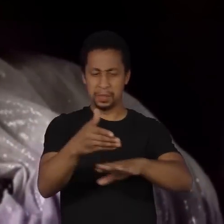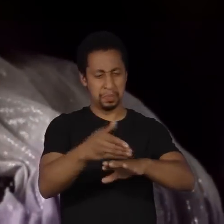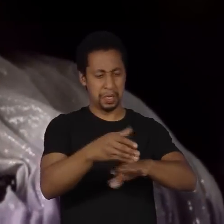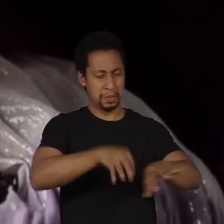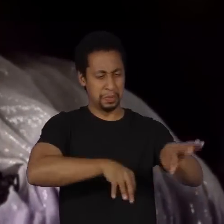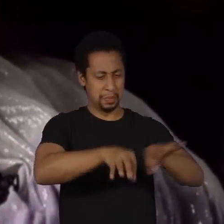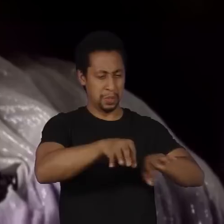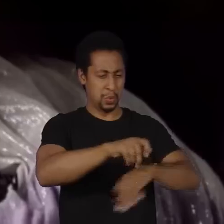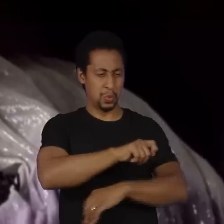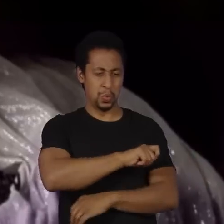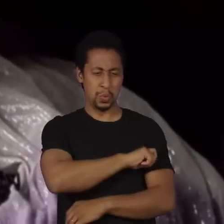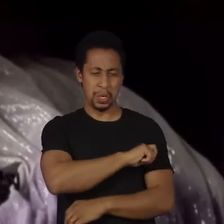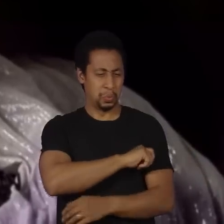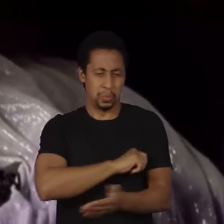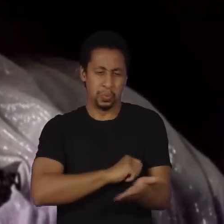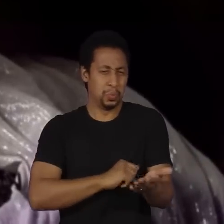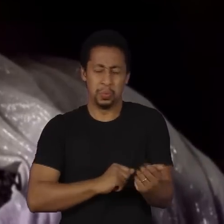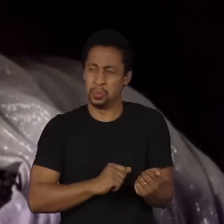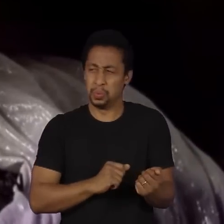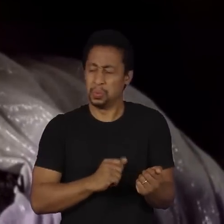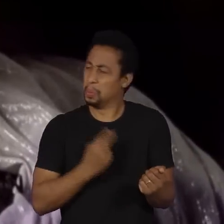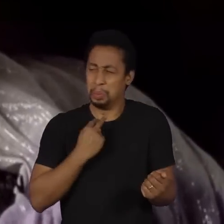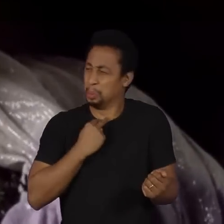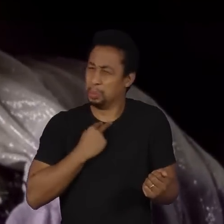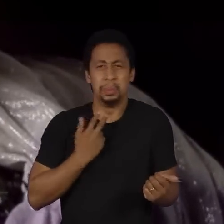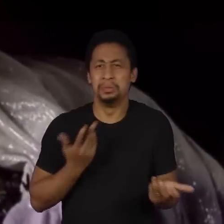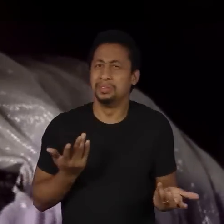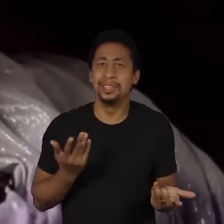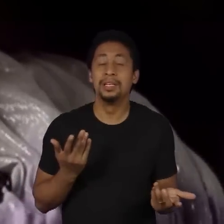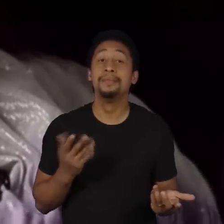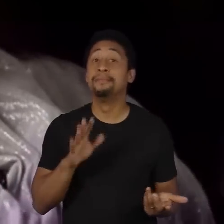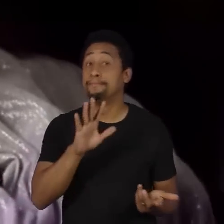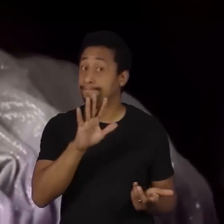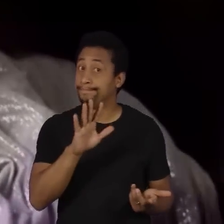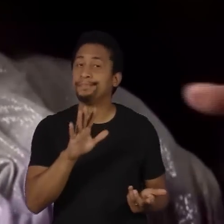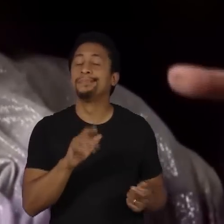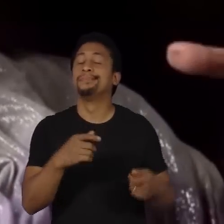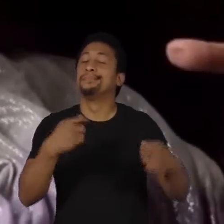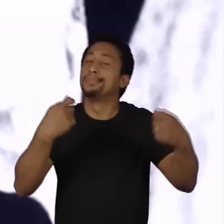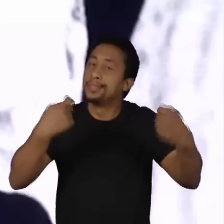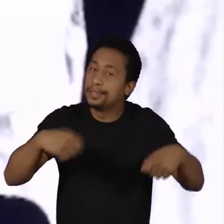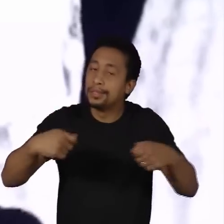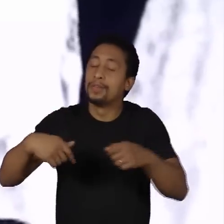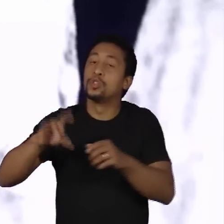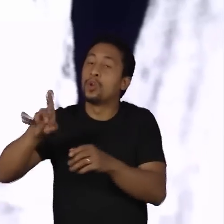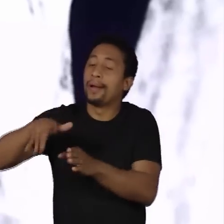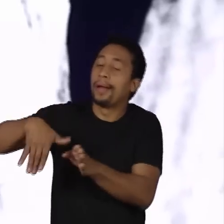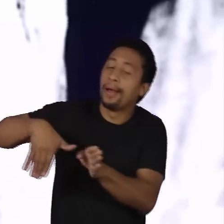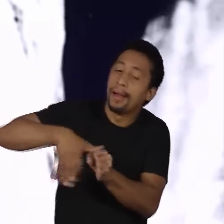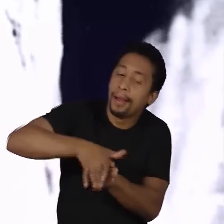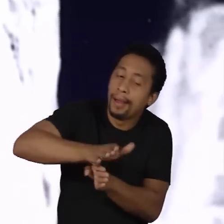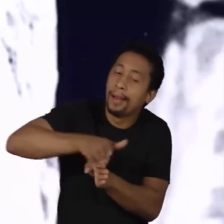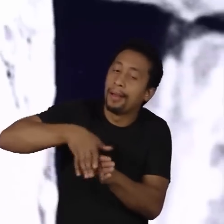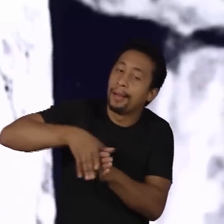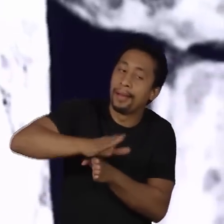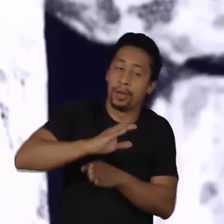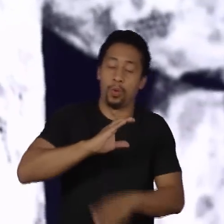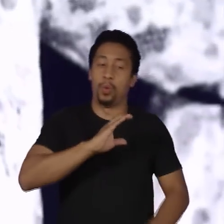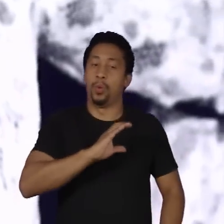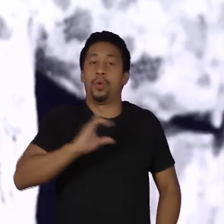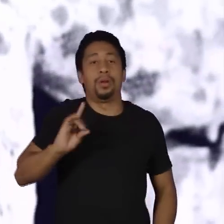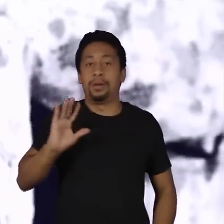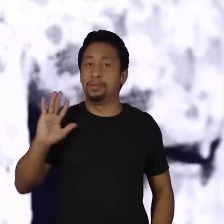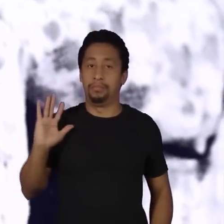nas criações dos alunos. Tinha que orientar, coordenar, mas não